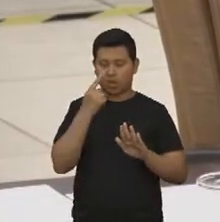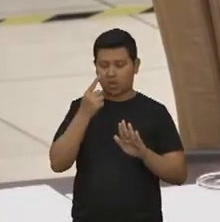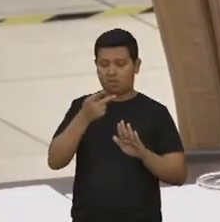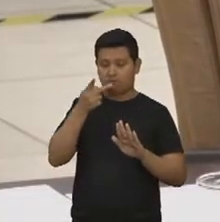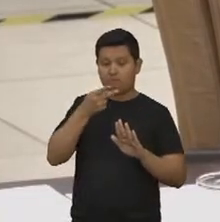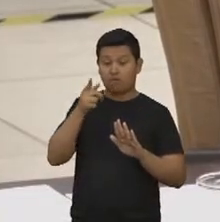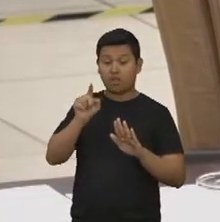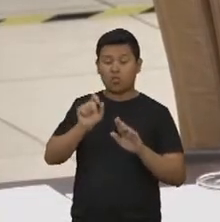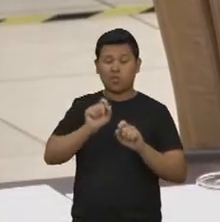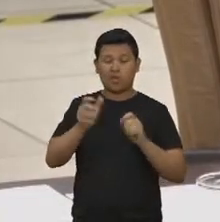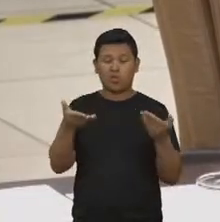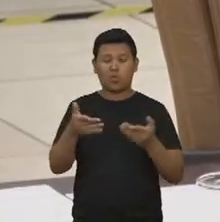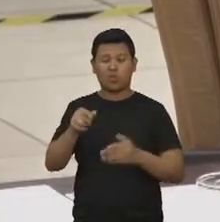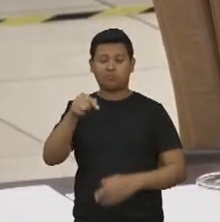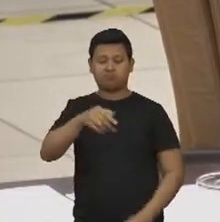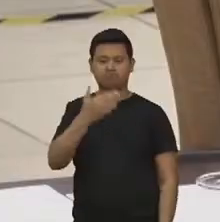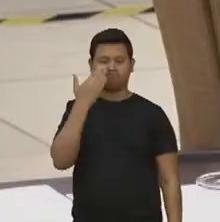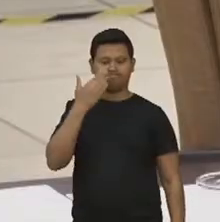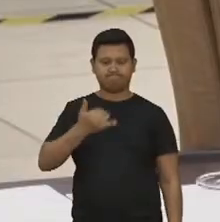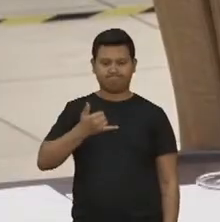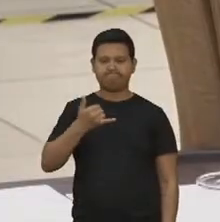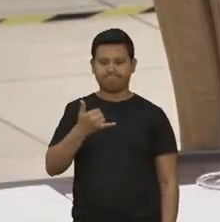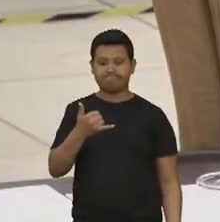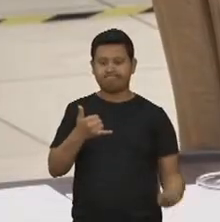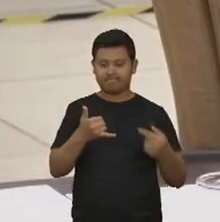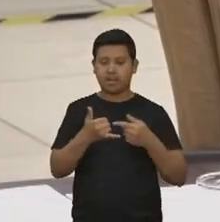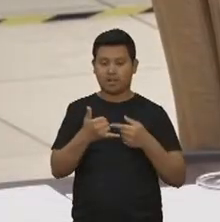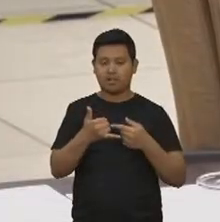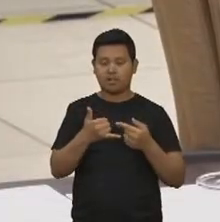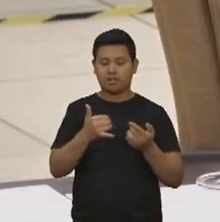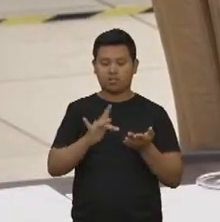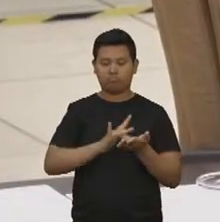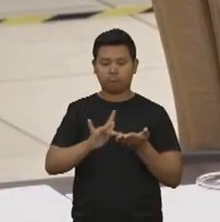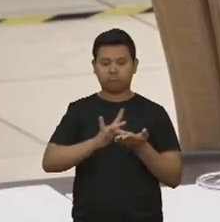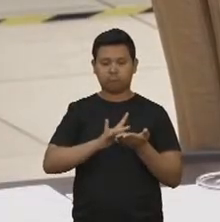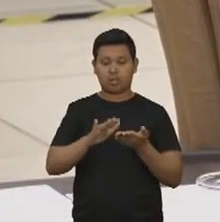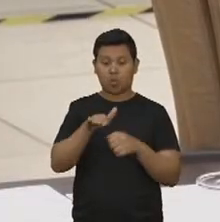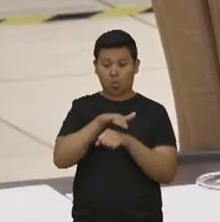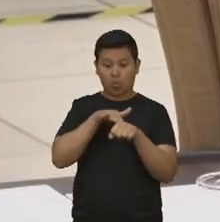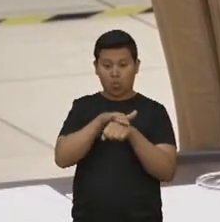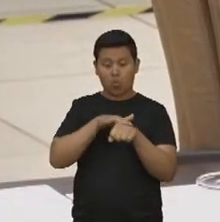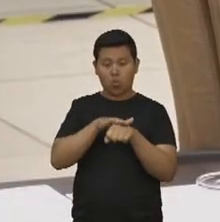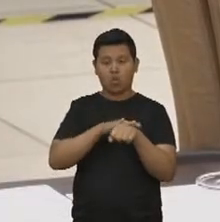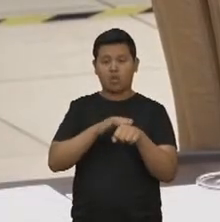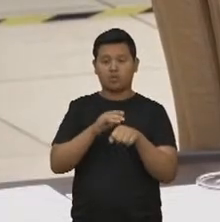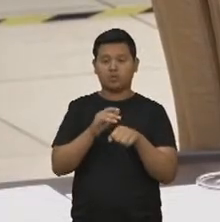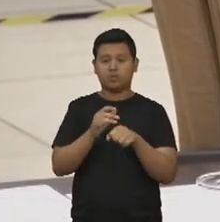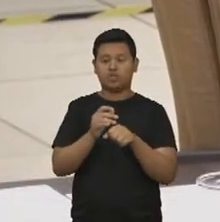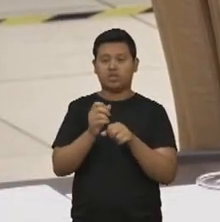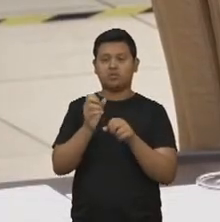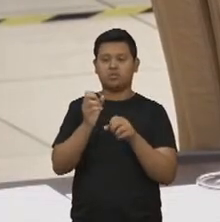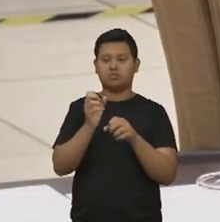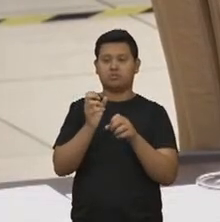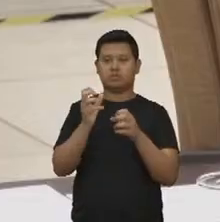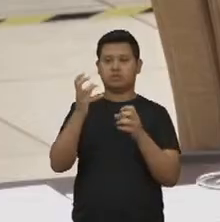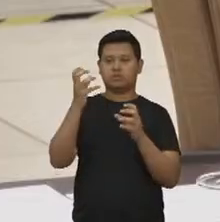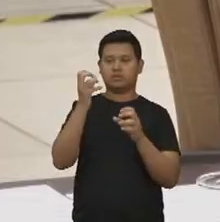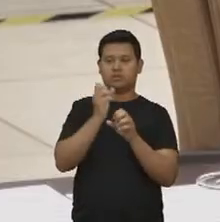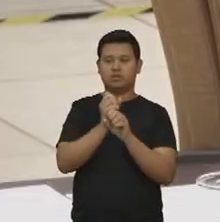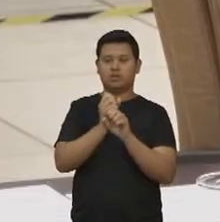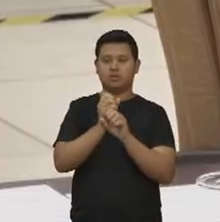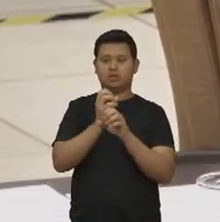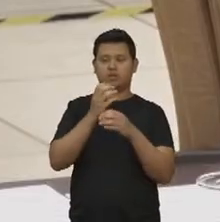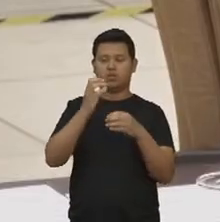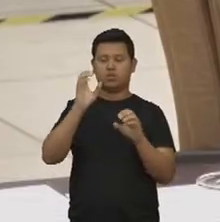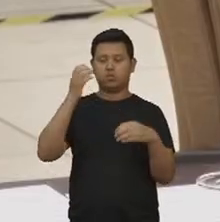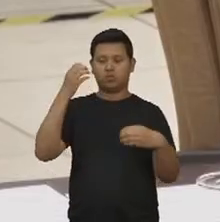aí, hoje mesmo, está até aqui no meu telefone, até mostro para você ver, conversei com o engenheiro, esse engenheiro está disposto aí a nos